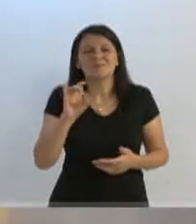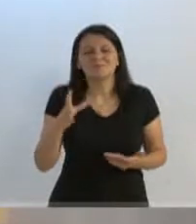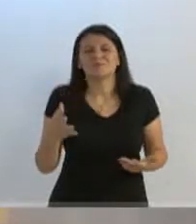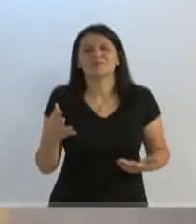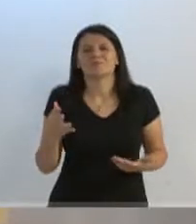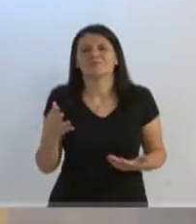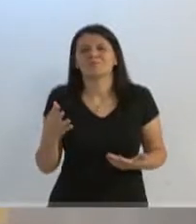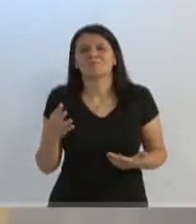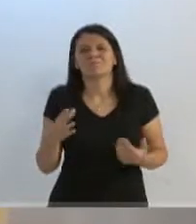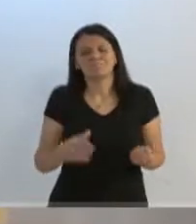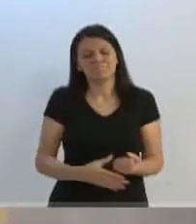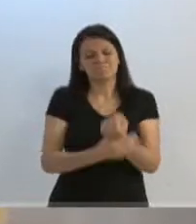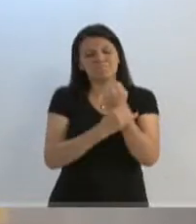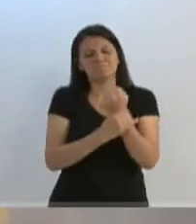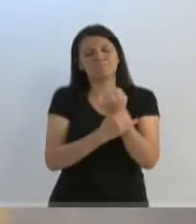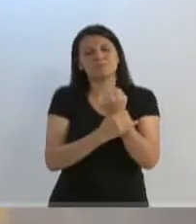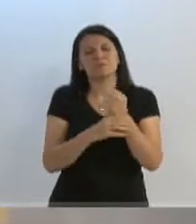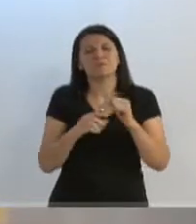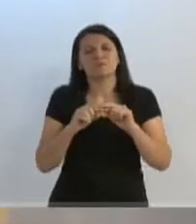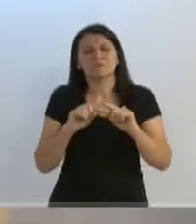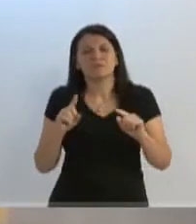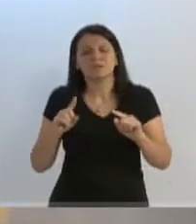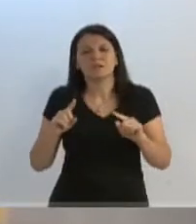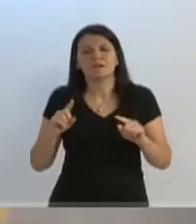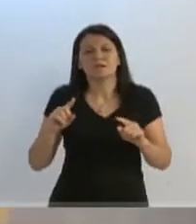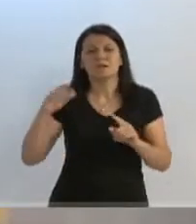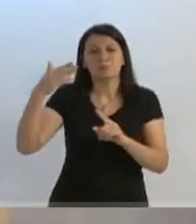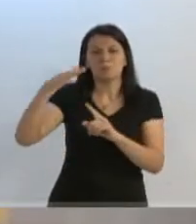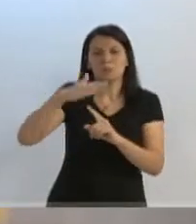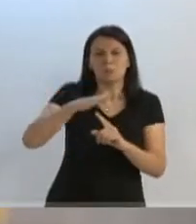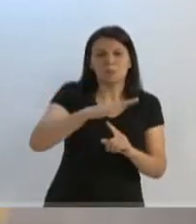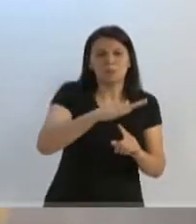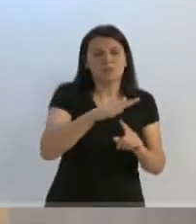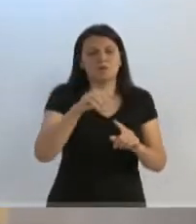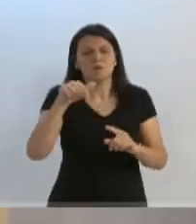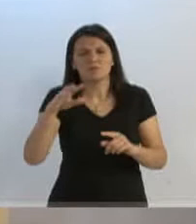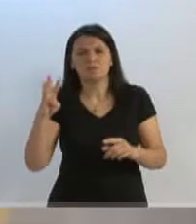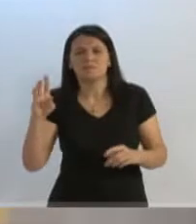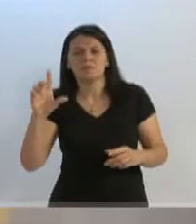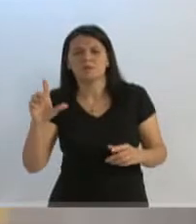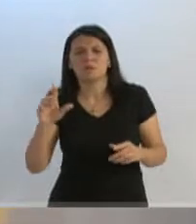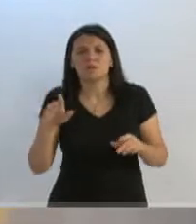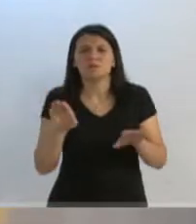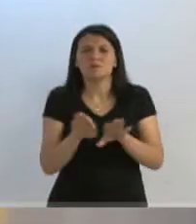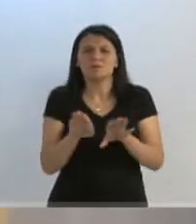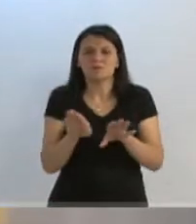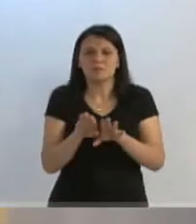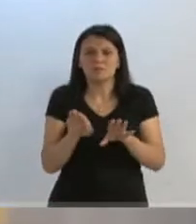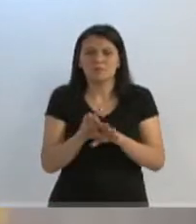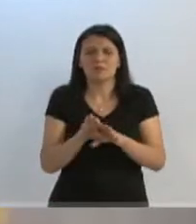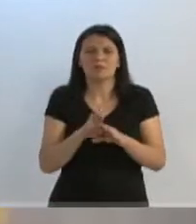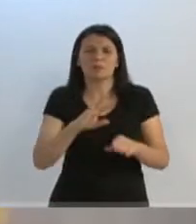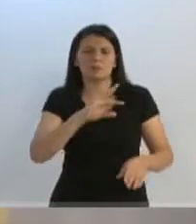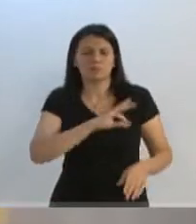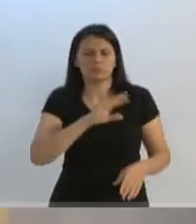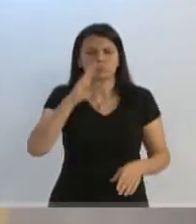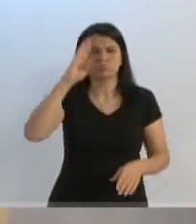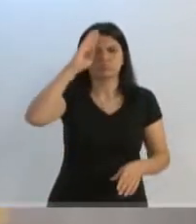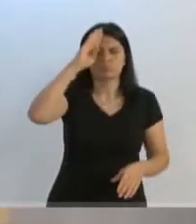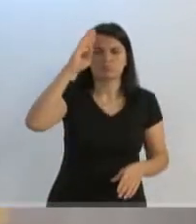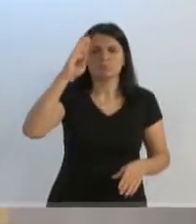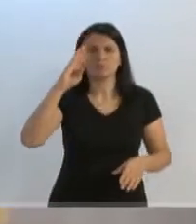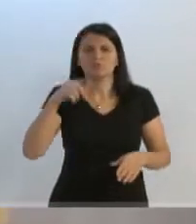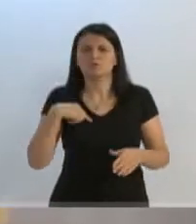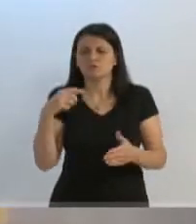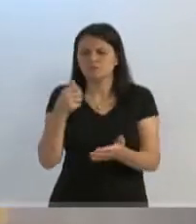mais segurança pública através do helicóptero que nós temos aqui na nossa cidade das bases da polícia militar que nós estamos cobrando